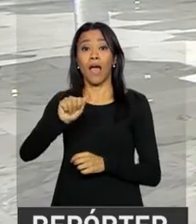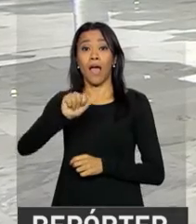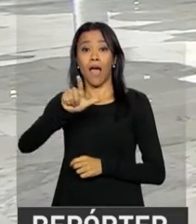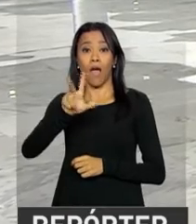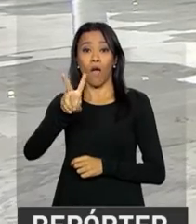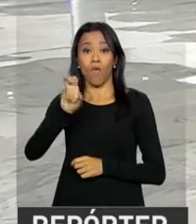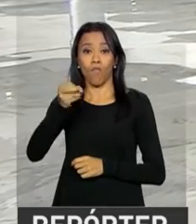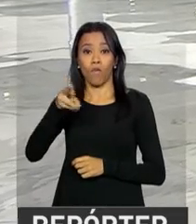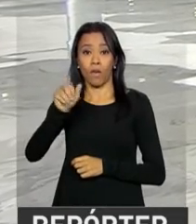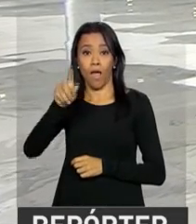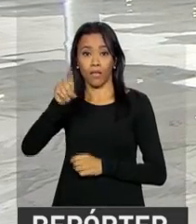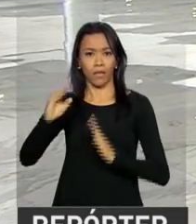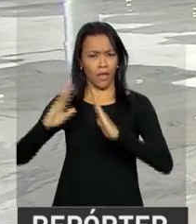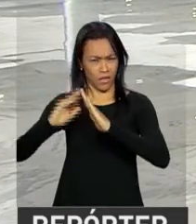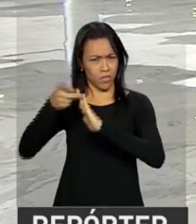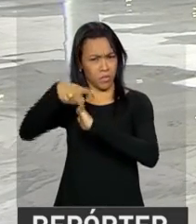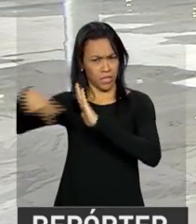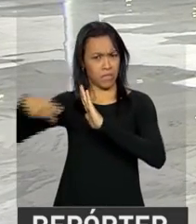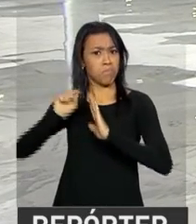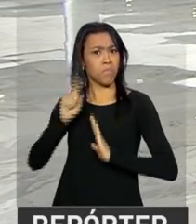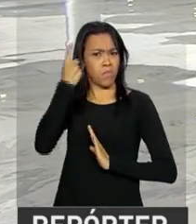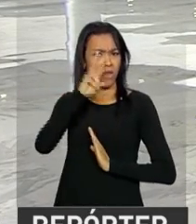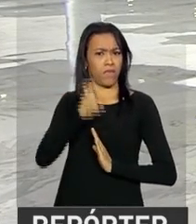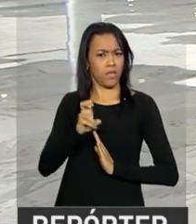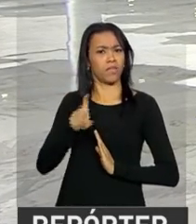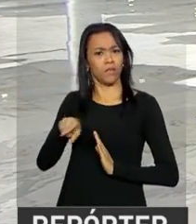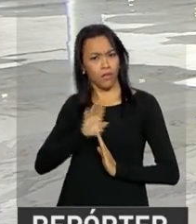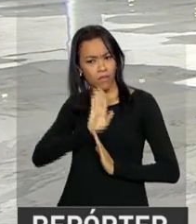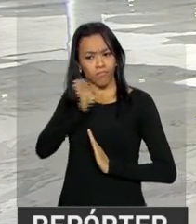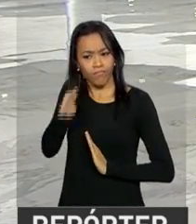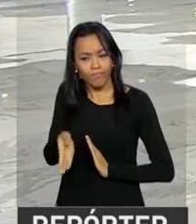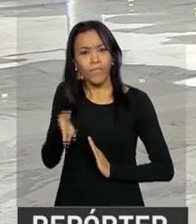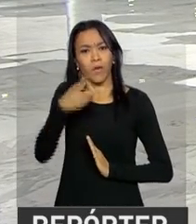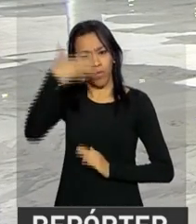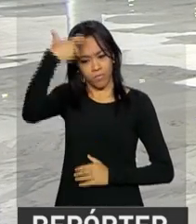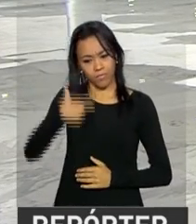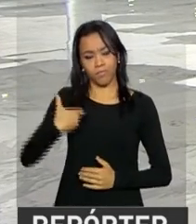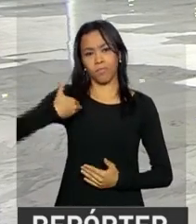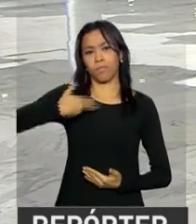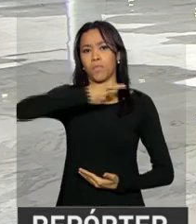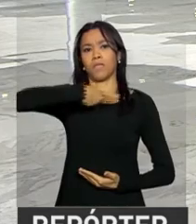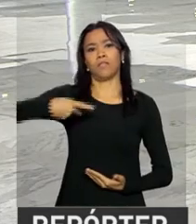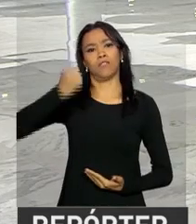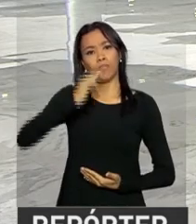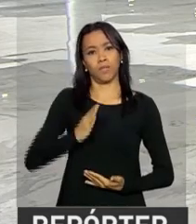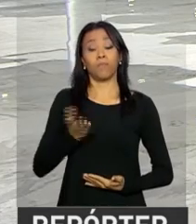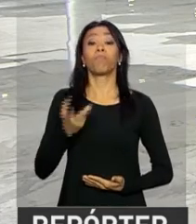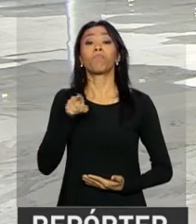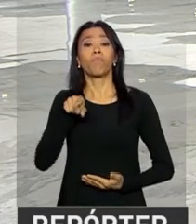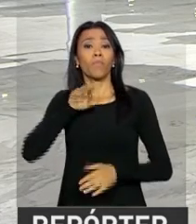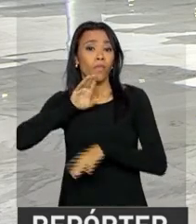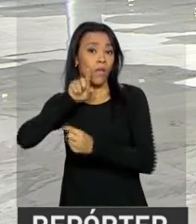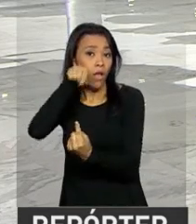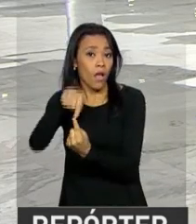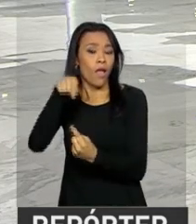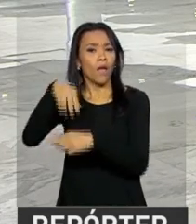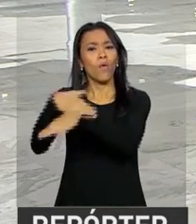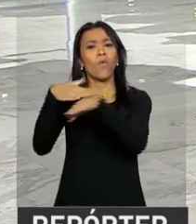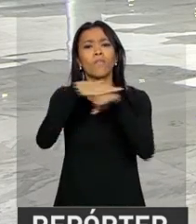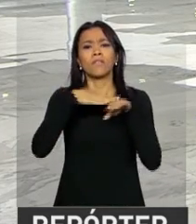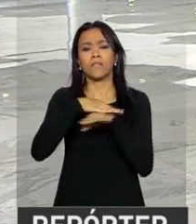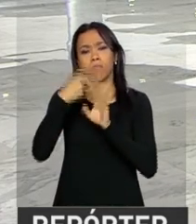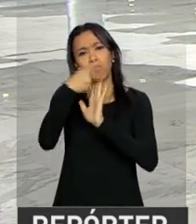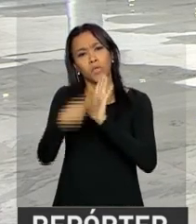primeira vez que temer vai usar a residência oficial como presidente da república ele quer conversar com os ministros e os líderes sobre